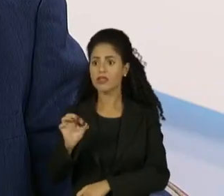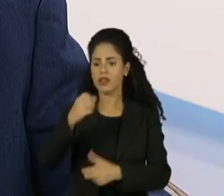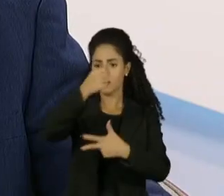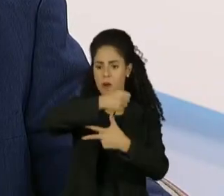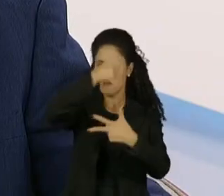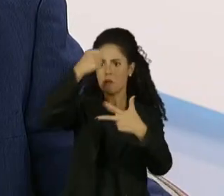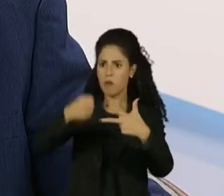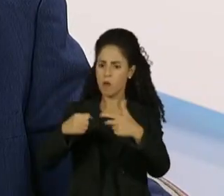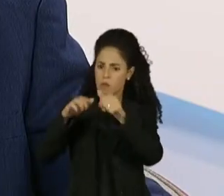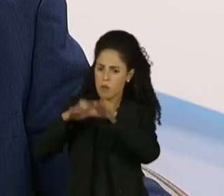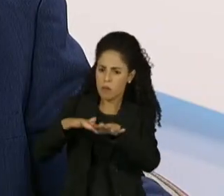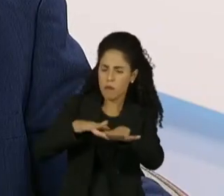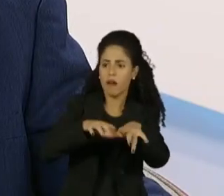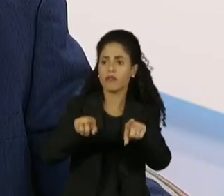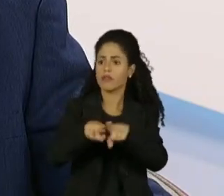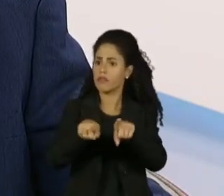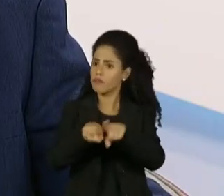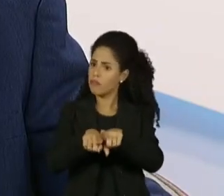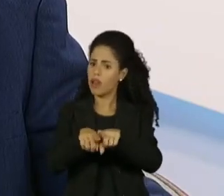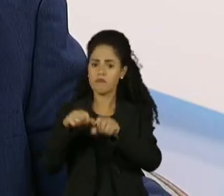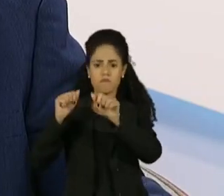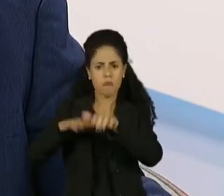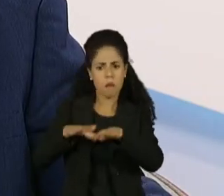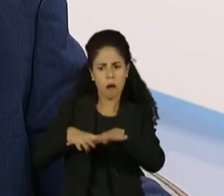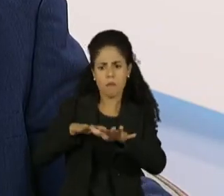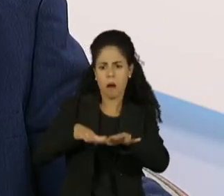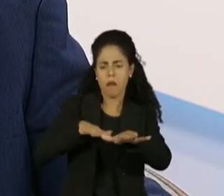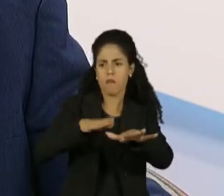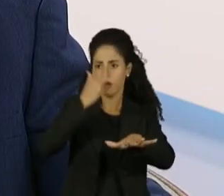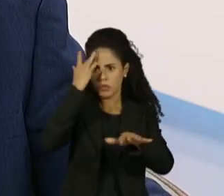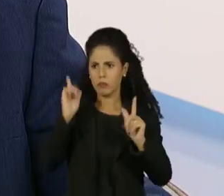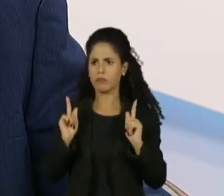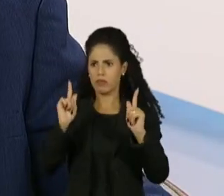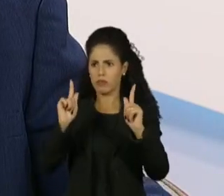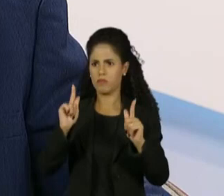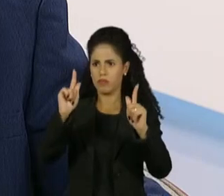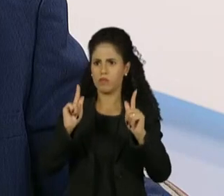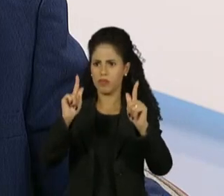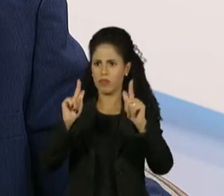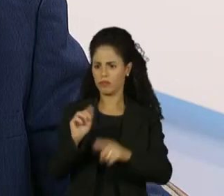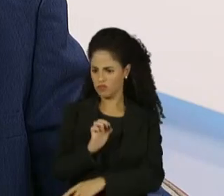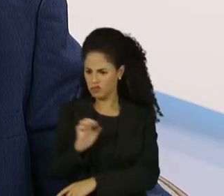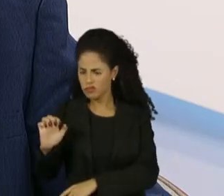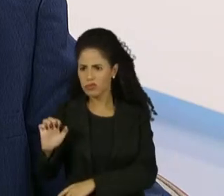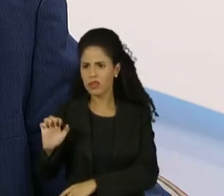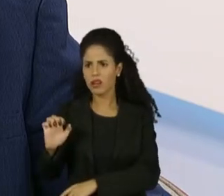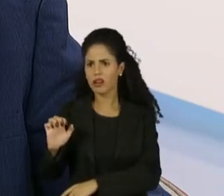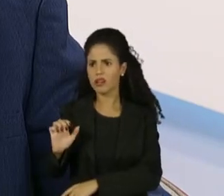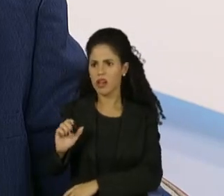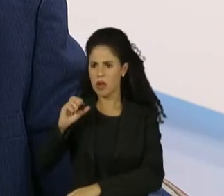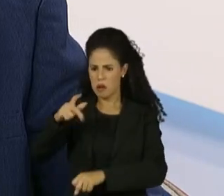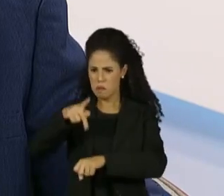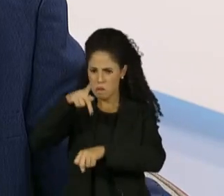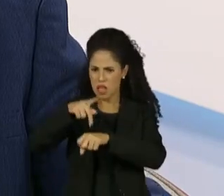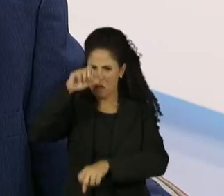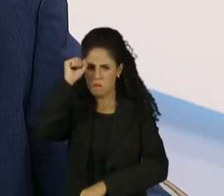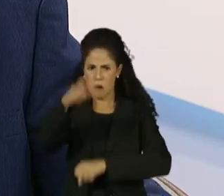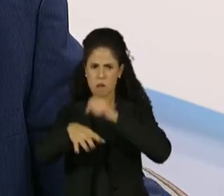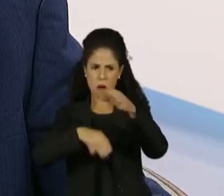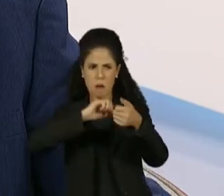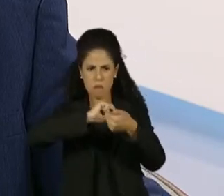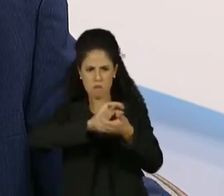Poderes foi invadida violentamente por milhares de manifestantes de esquerda que quebraram e depredaram prédios